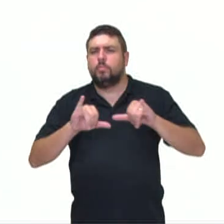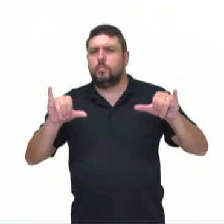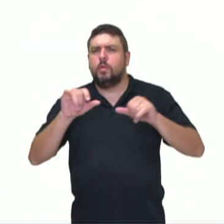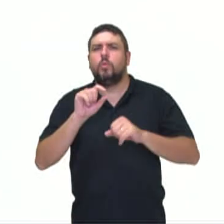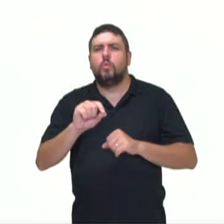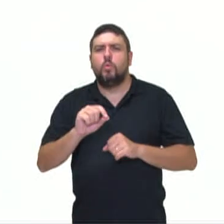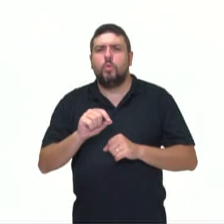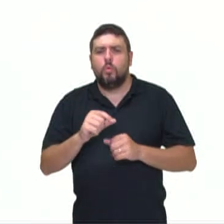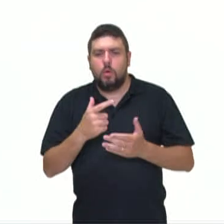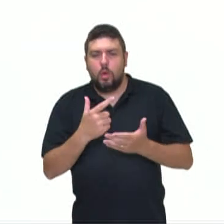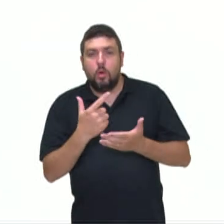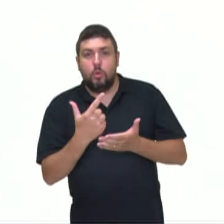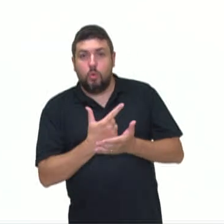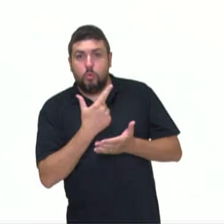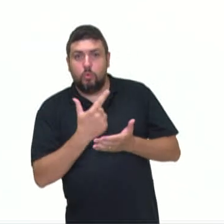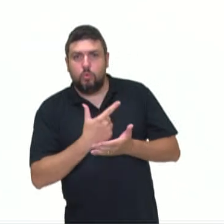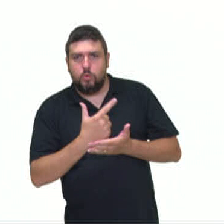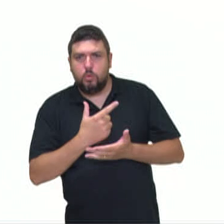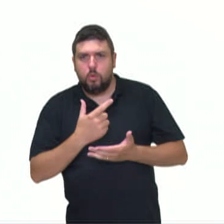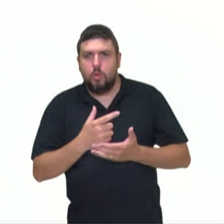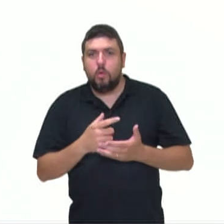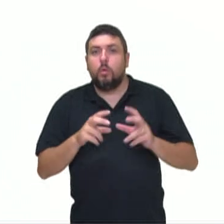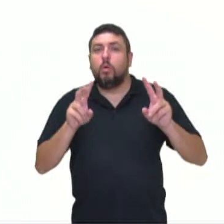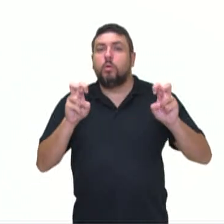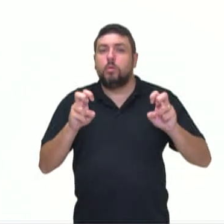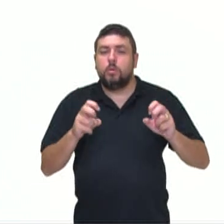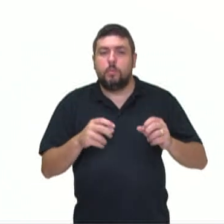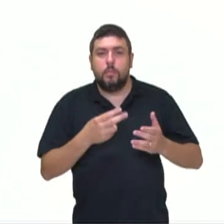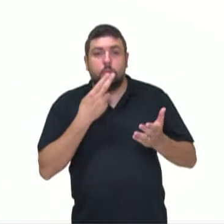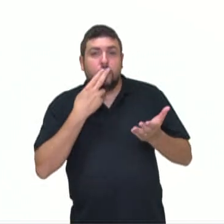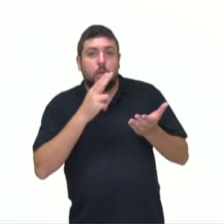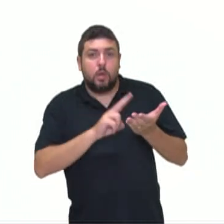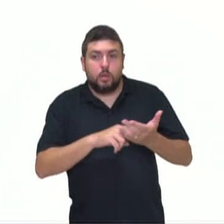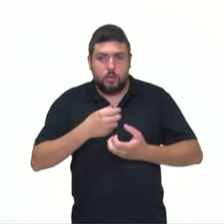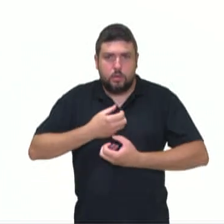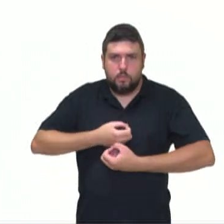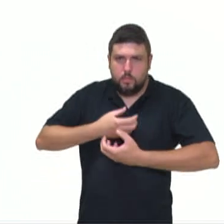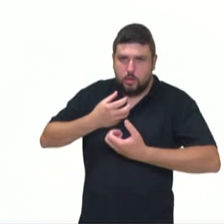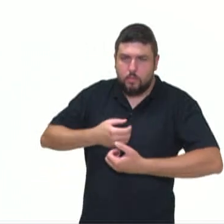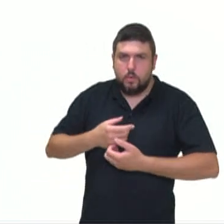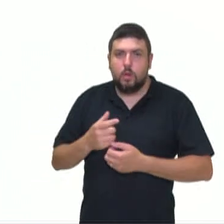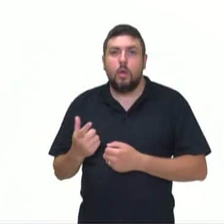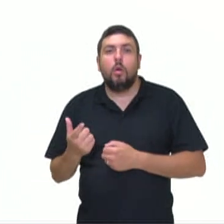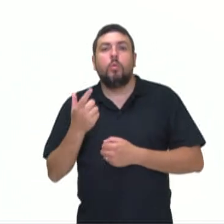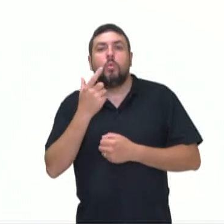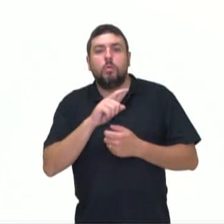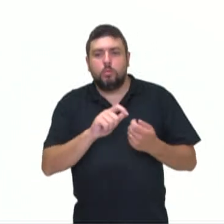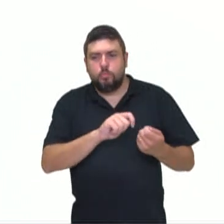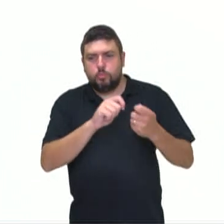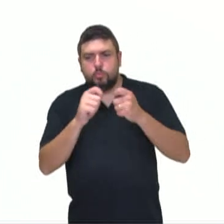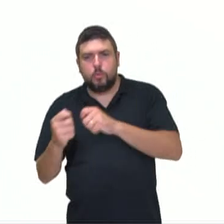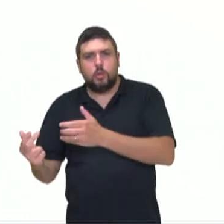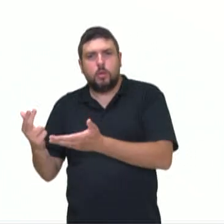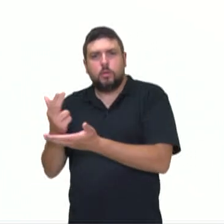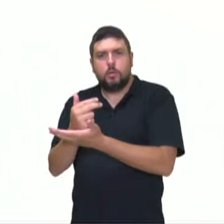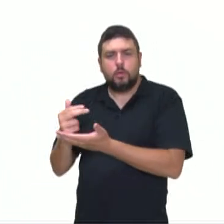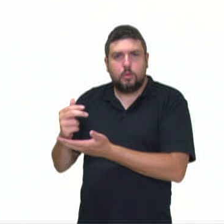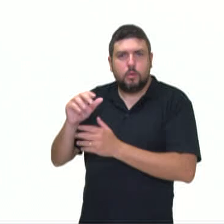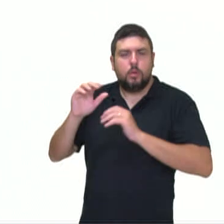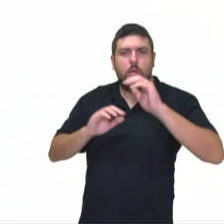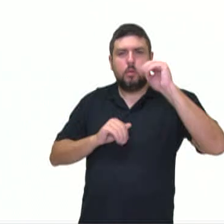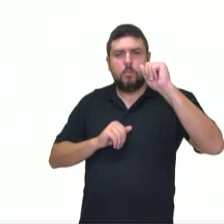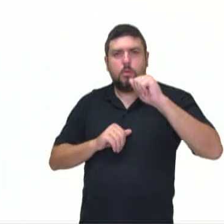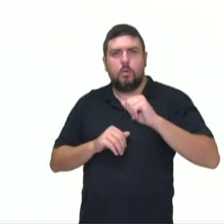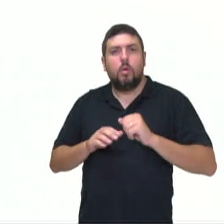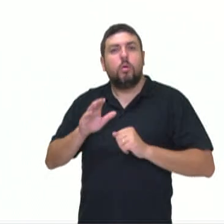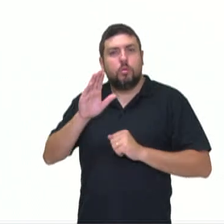Poeta, livro mais conhecido do escritor chileno Antônio Skármeta, ganhou edição ilustrada em espanhol e que essa obra já foi